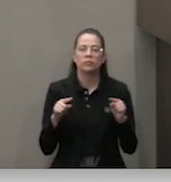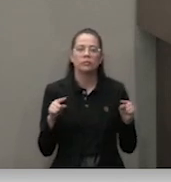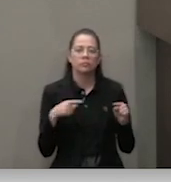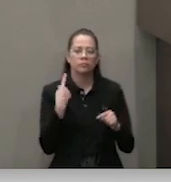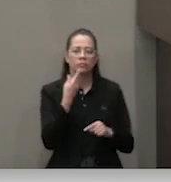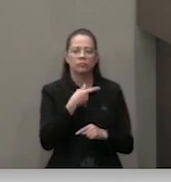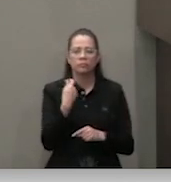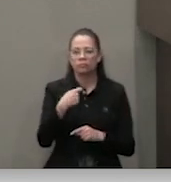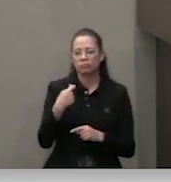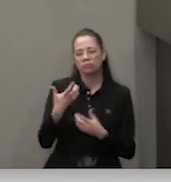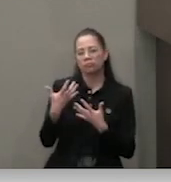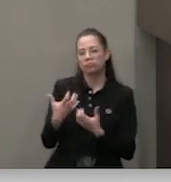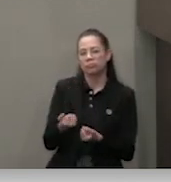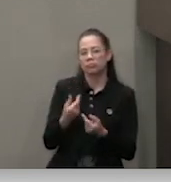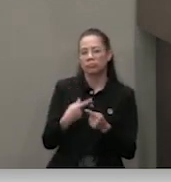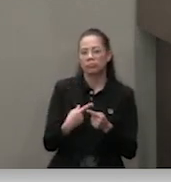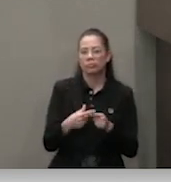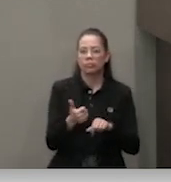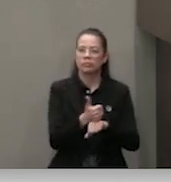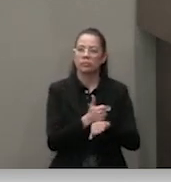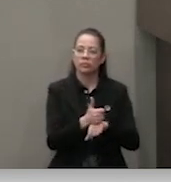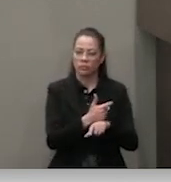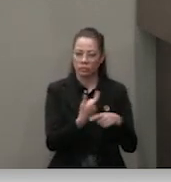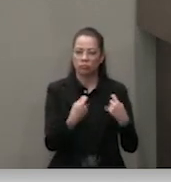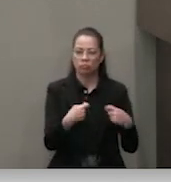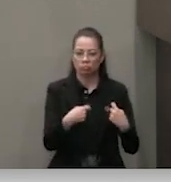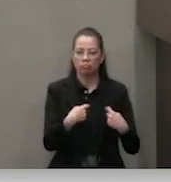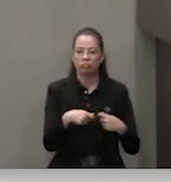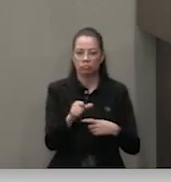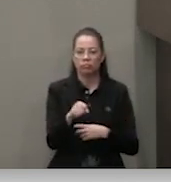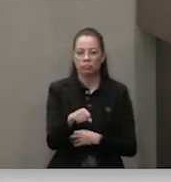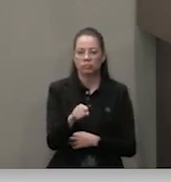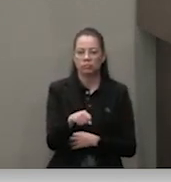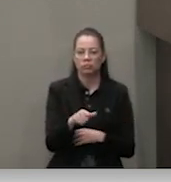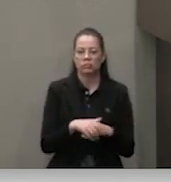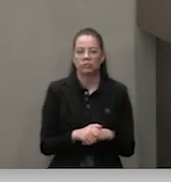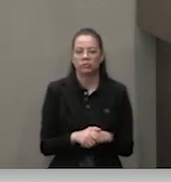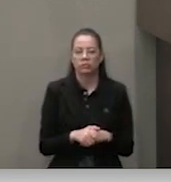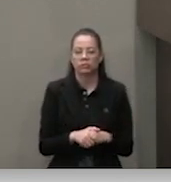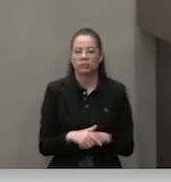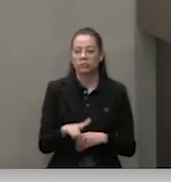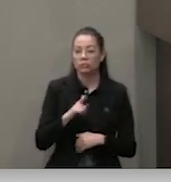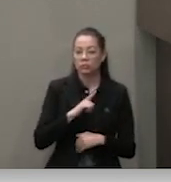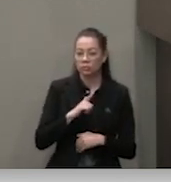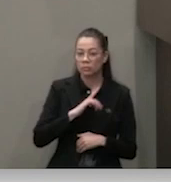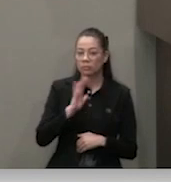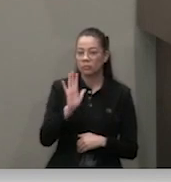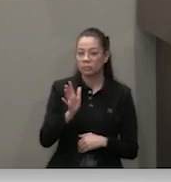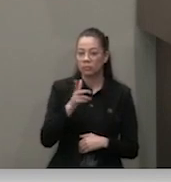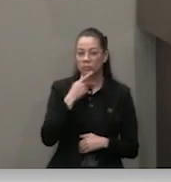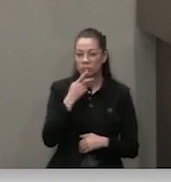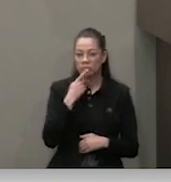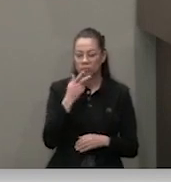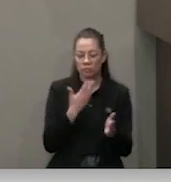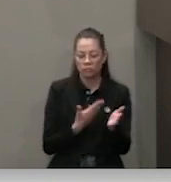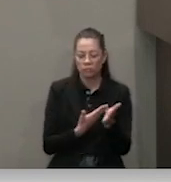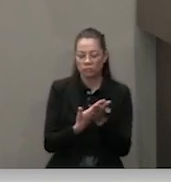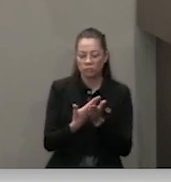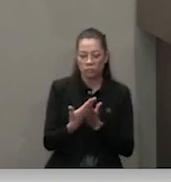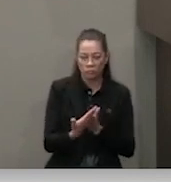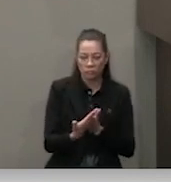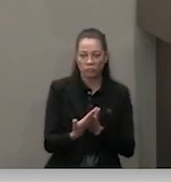a gente tem que votar favorável porque esses profissionais são necessários e temos dito isso desde o início do